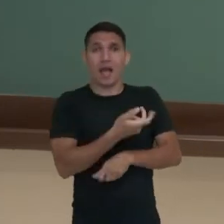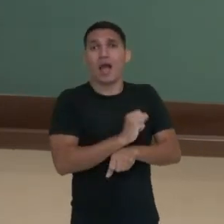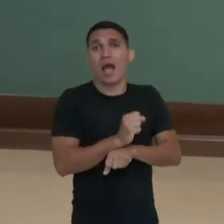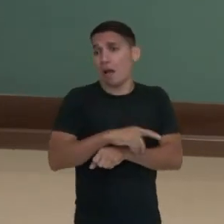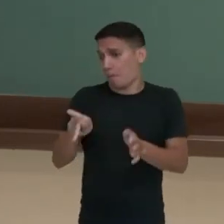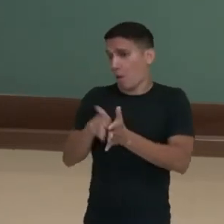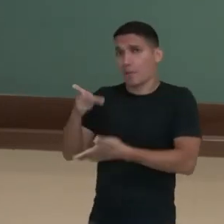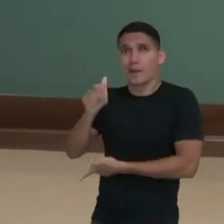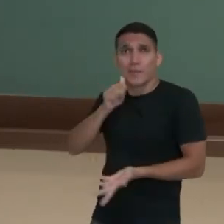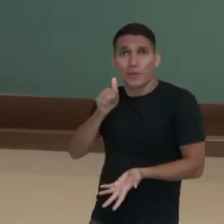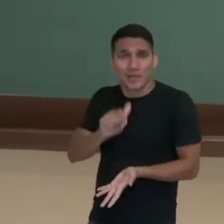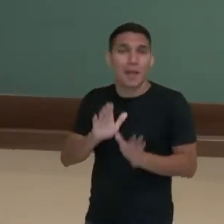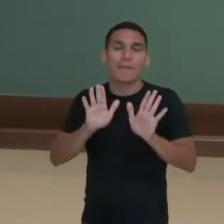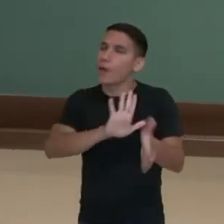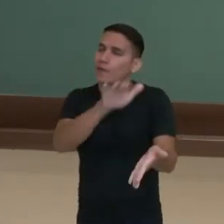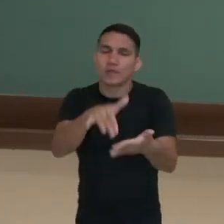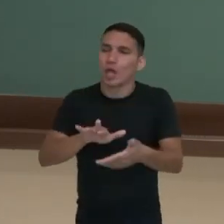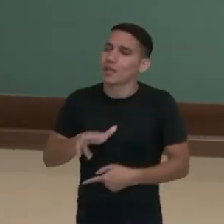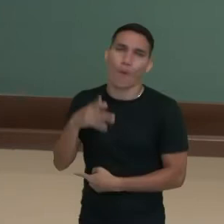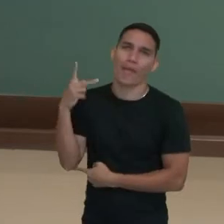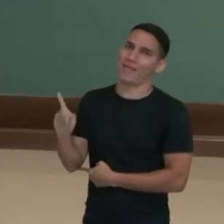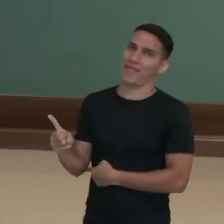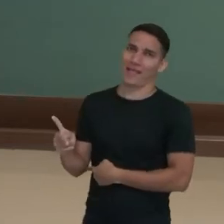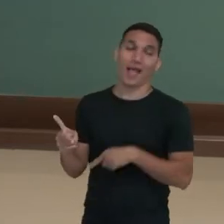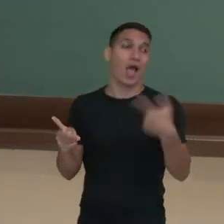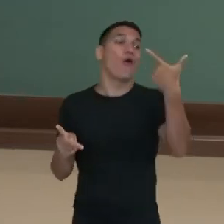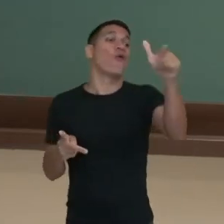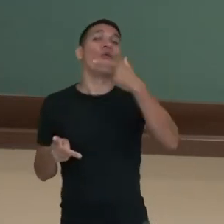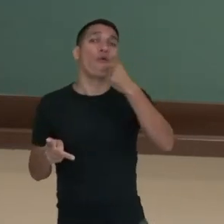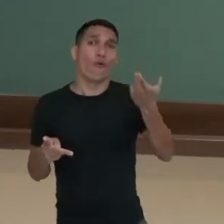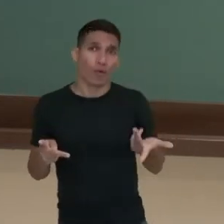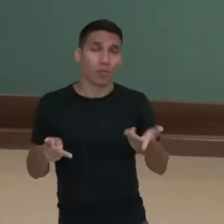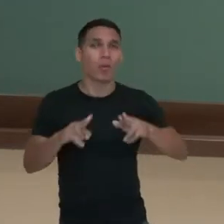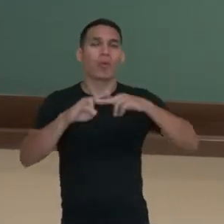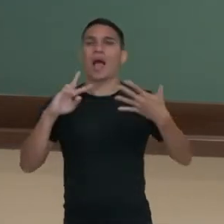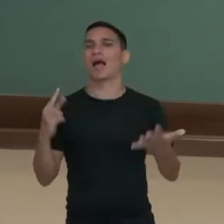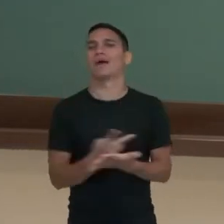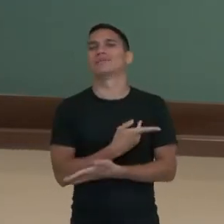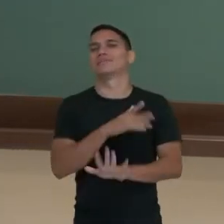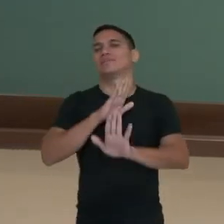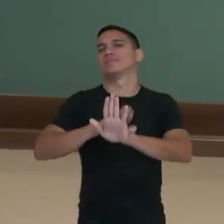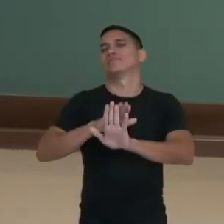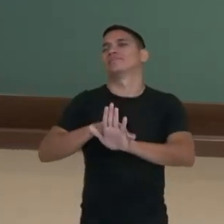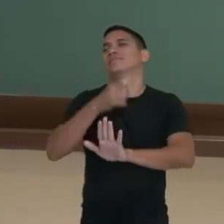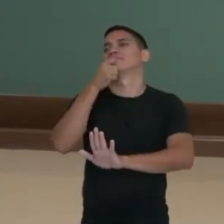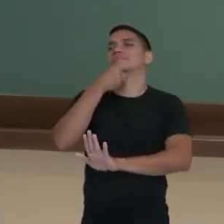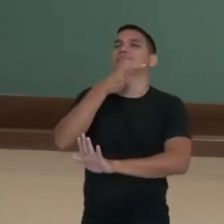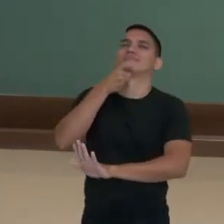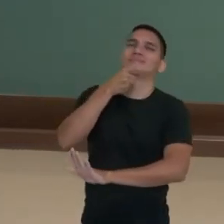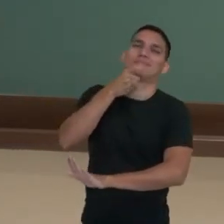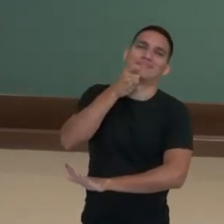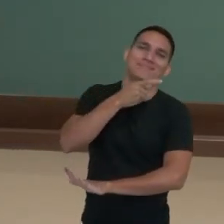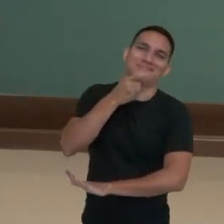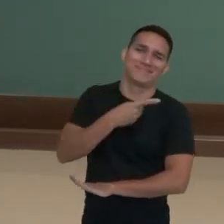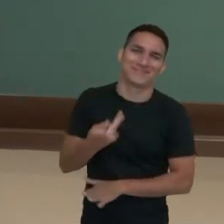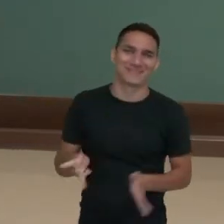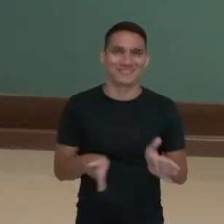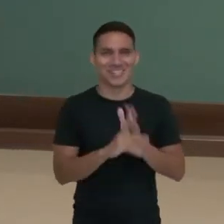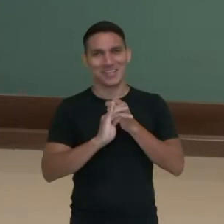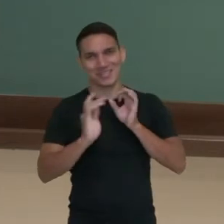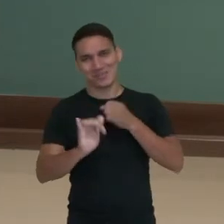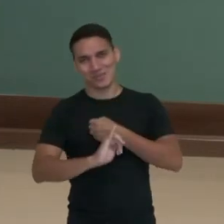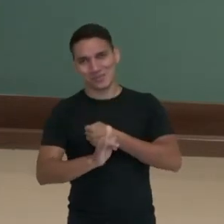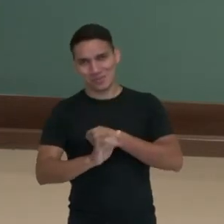da moça e no fim não era. Enfim, acabou gerando um certo humor ali no final, então, da crônica,